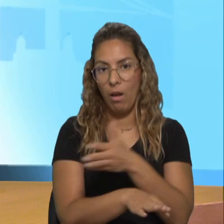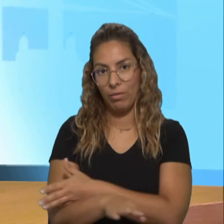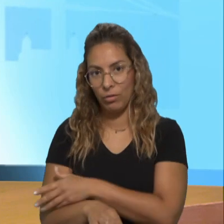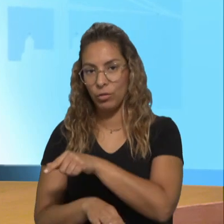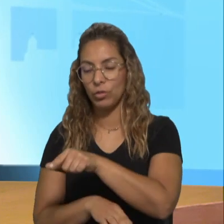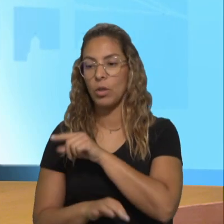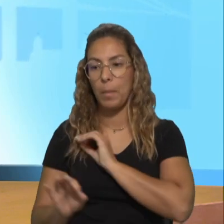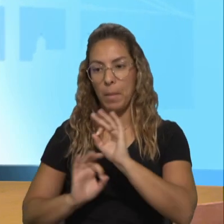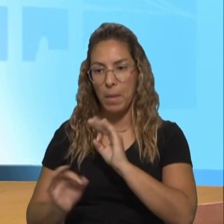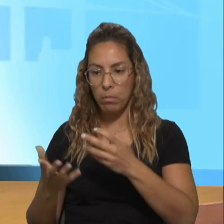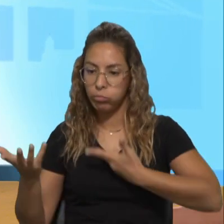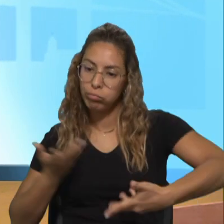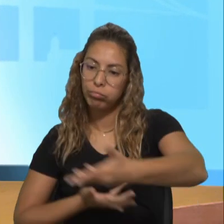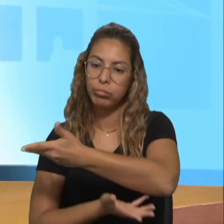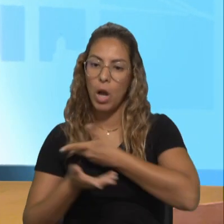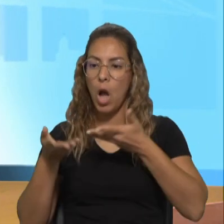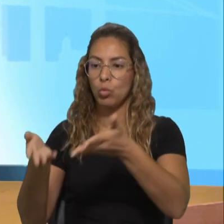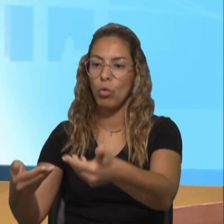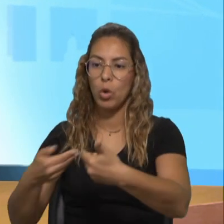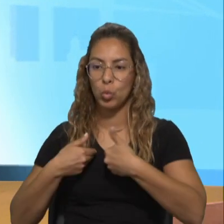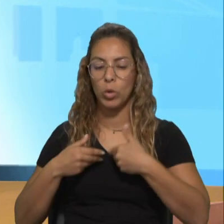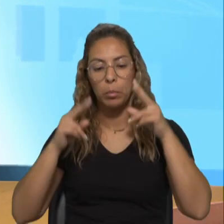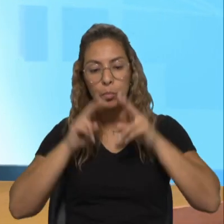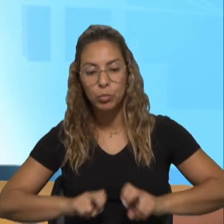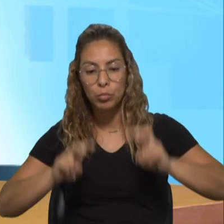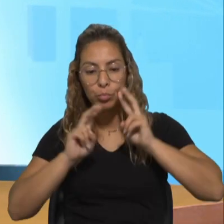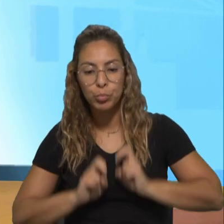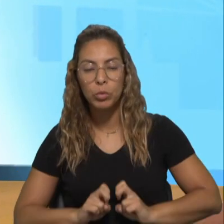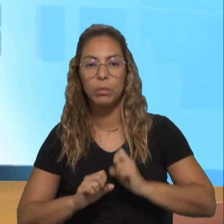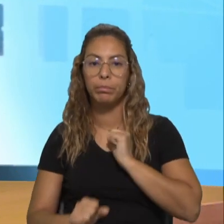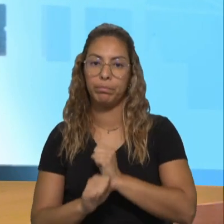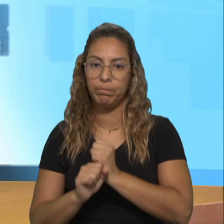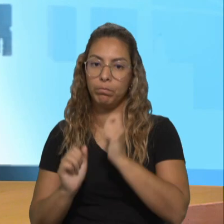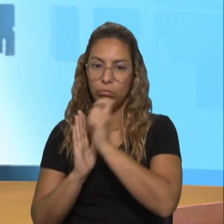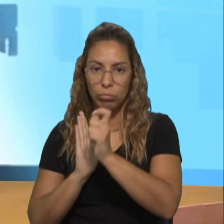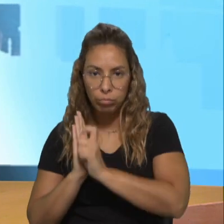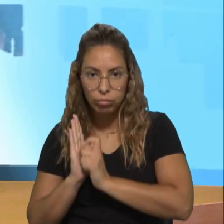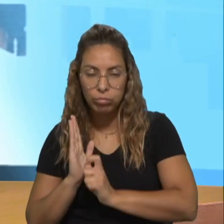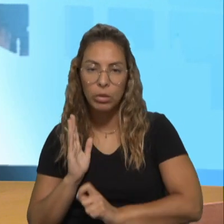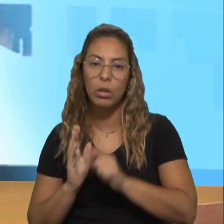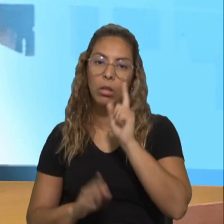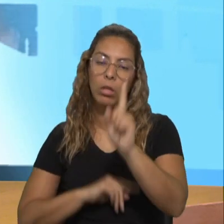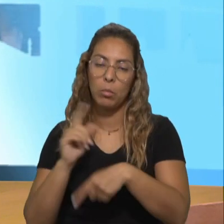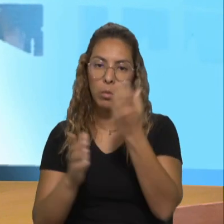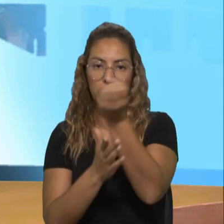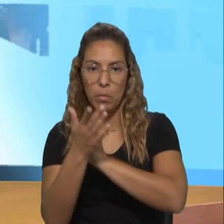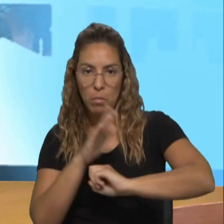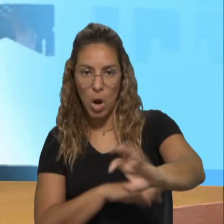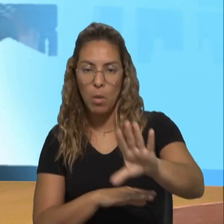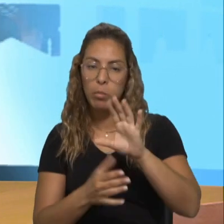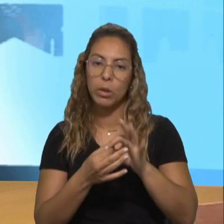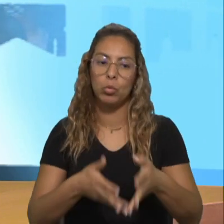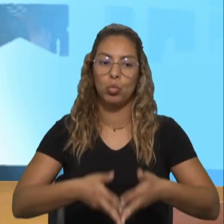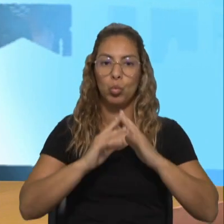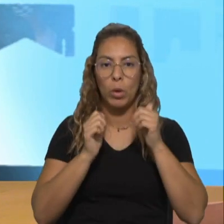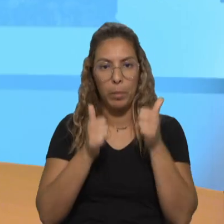ajudar-nos mutuamente e desenvolver algum trabalho de pesquisa para que depois possa ser enviado um documento bem estruturado. E podemos